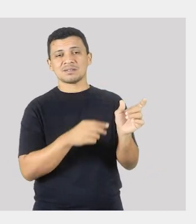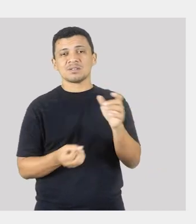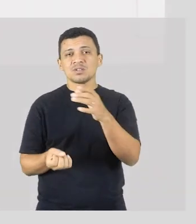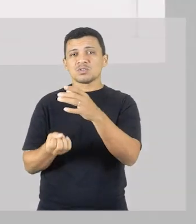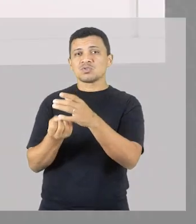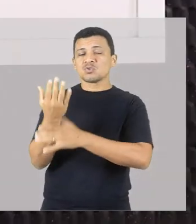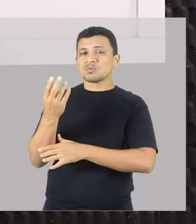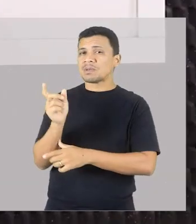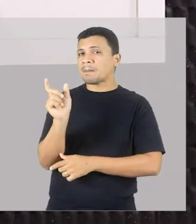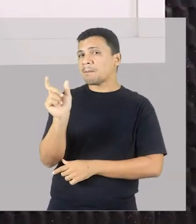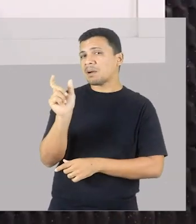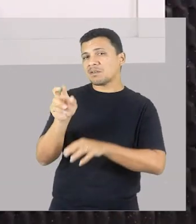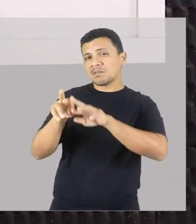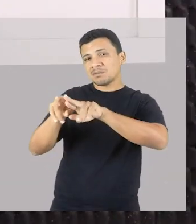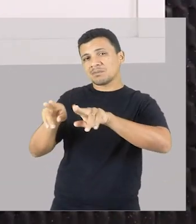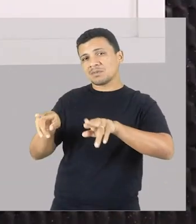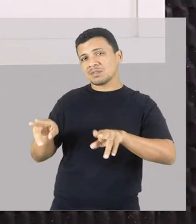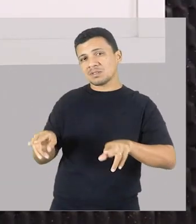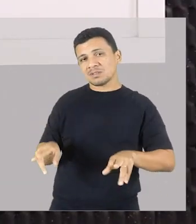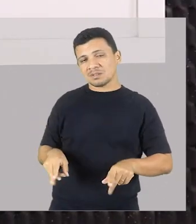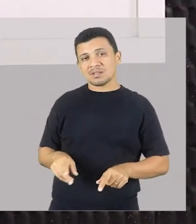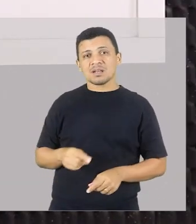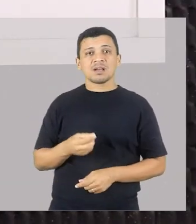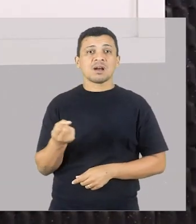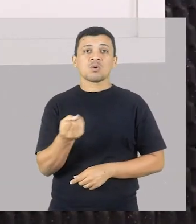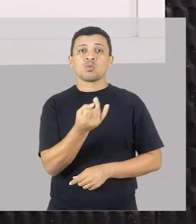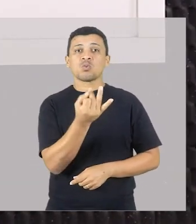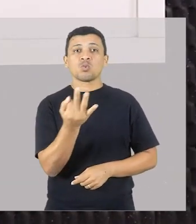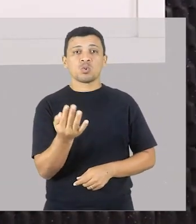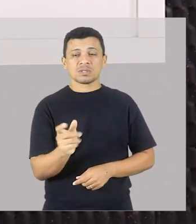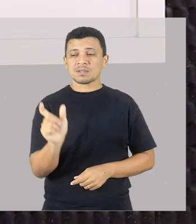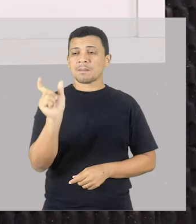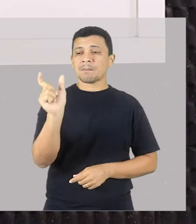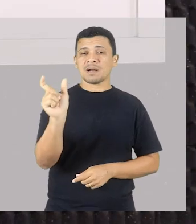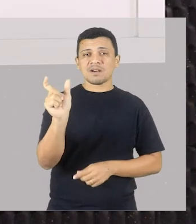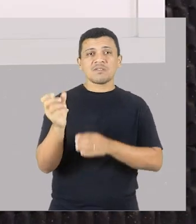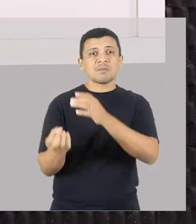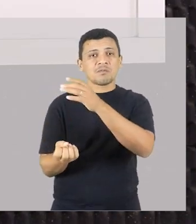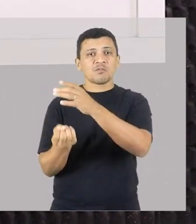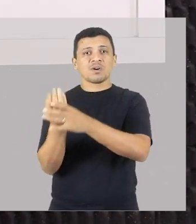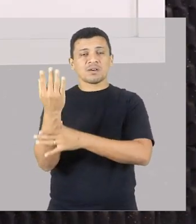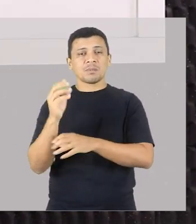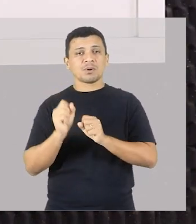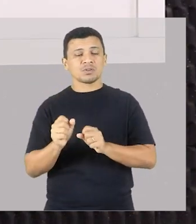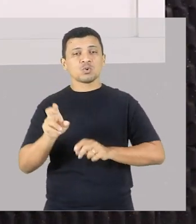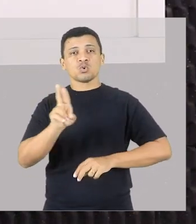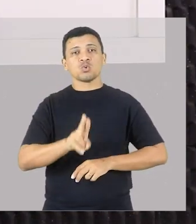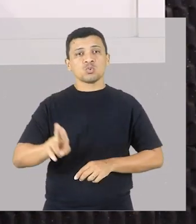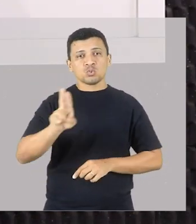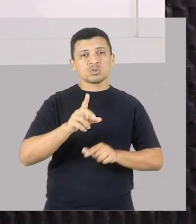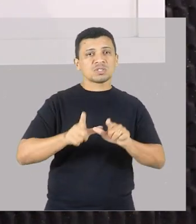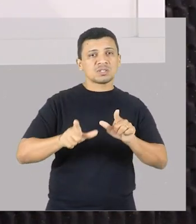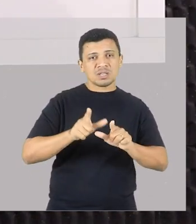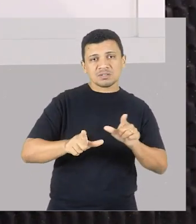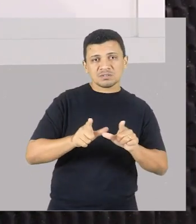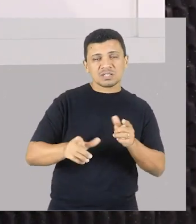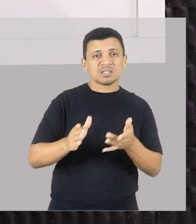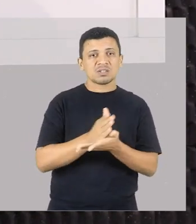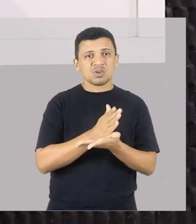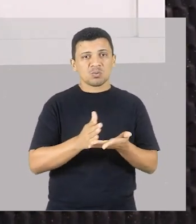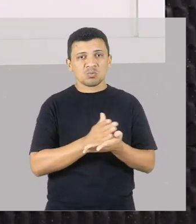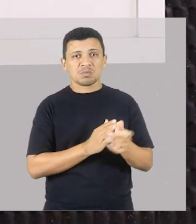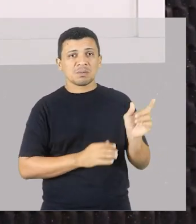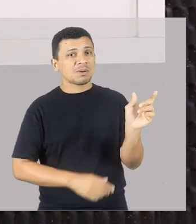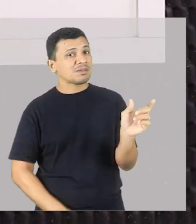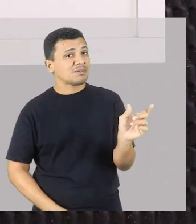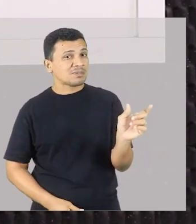várias letras, né? Então isso aqui é anagrama. É quantas palavras você pode formar com as letras de uma determinada palavra. E você